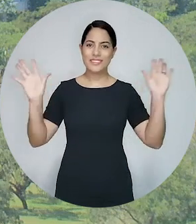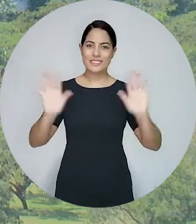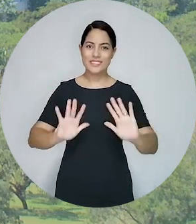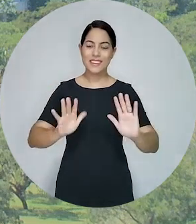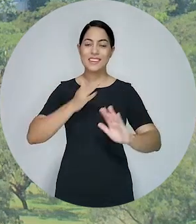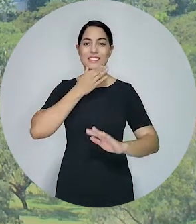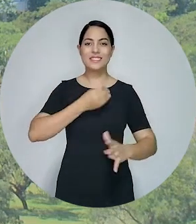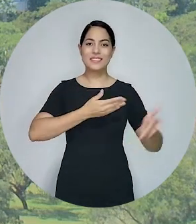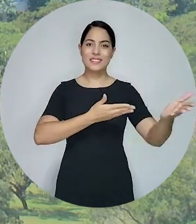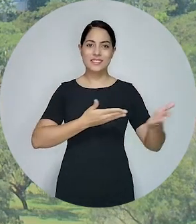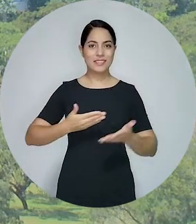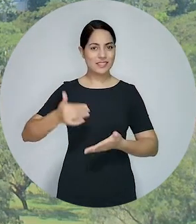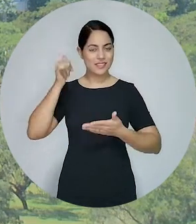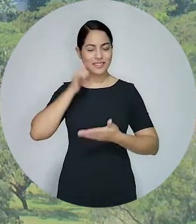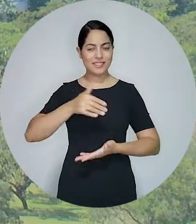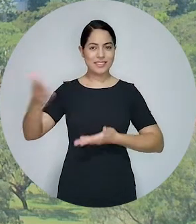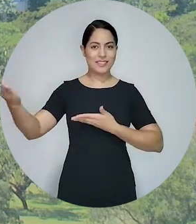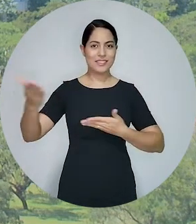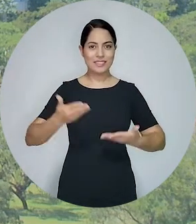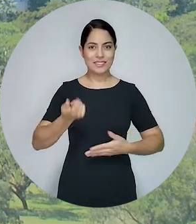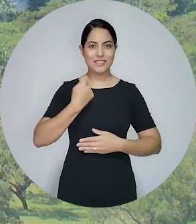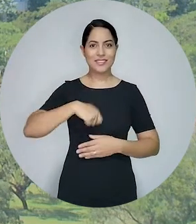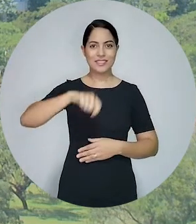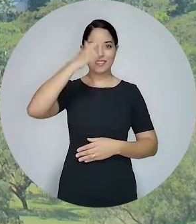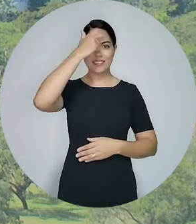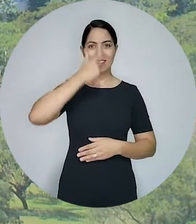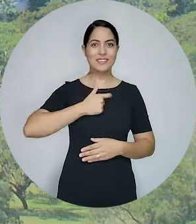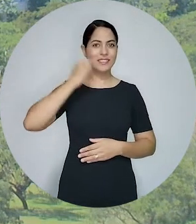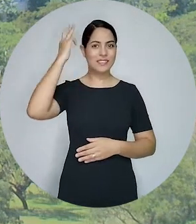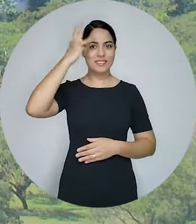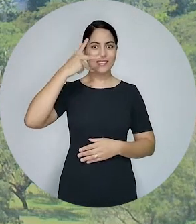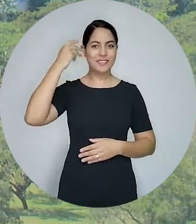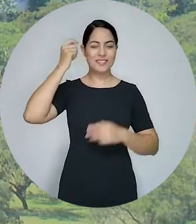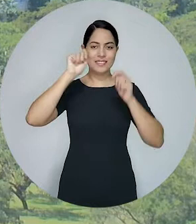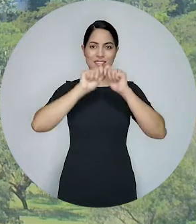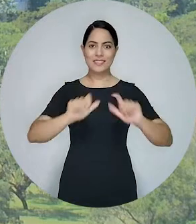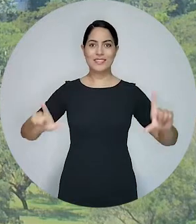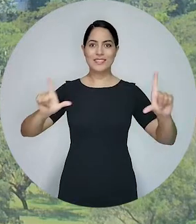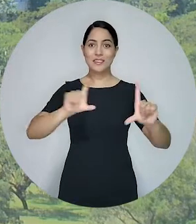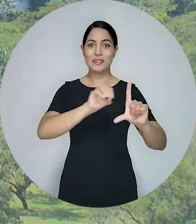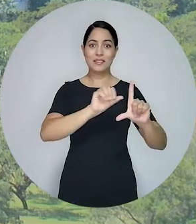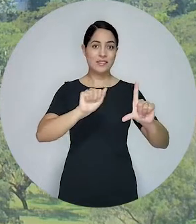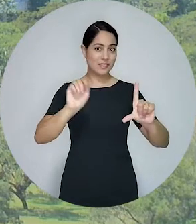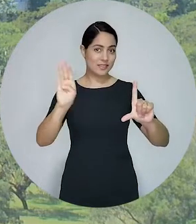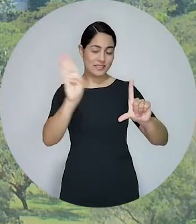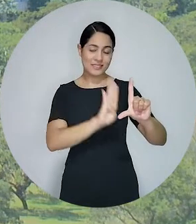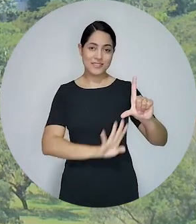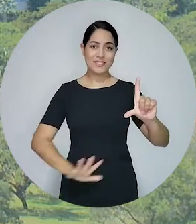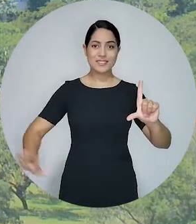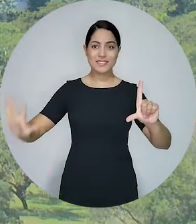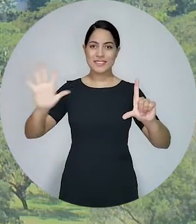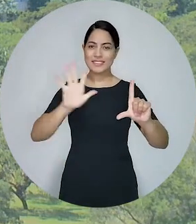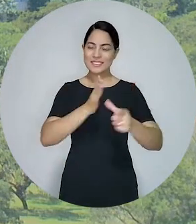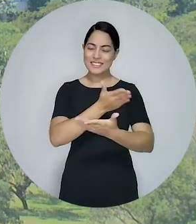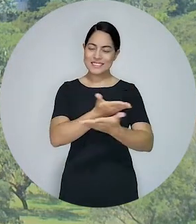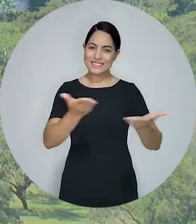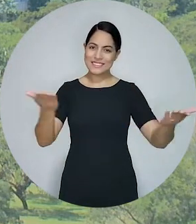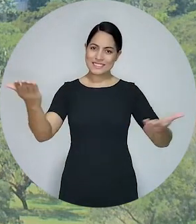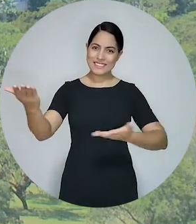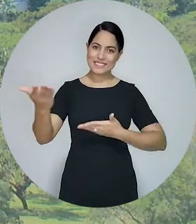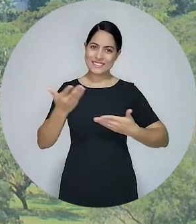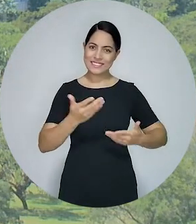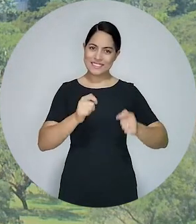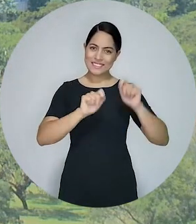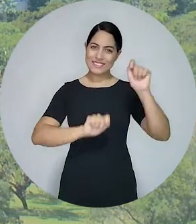Olá, seja bem-vindo, seja bem-vinda. Eu sou Mariana Xavier e esse é o programa OAB Nacional. A partir de agora, você é o